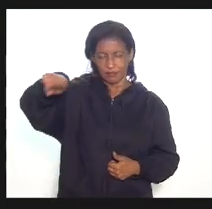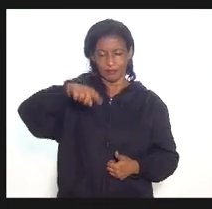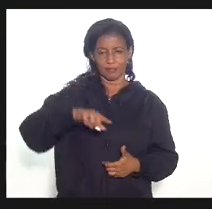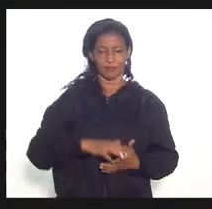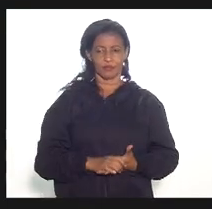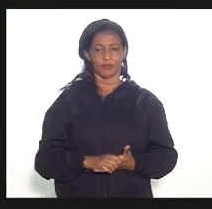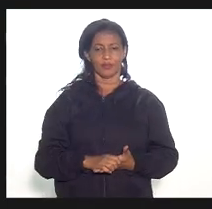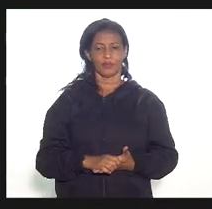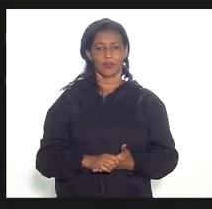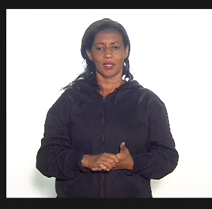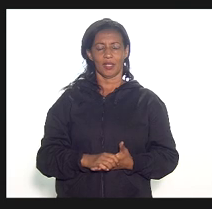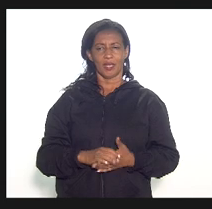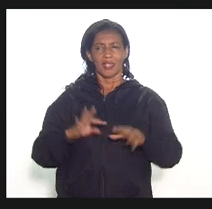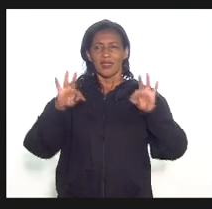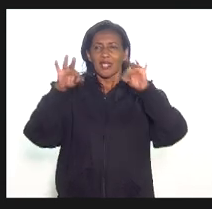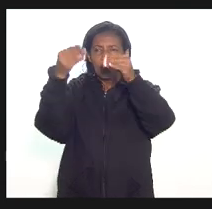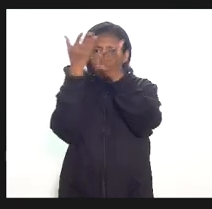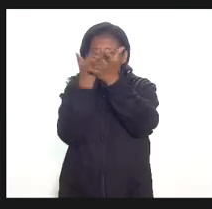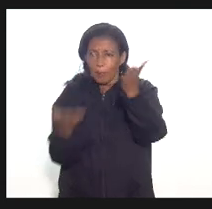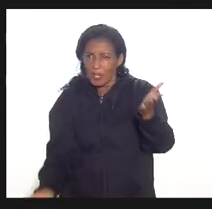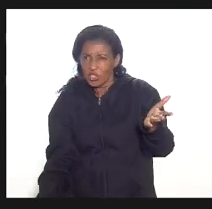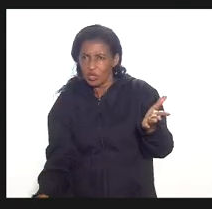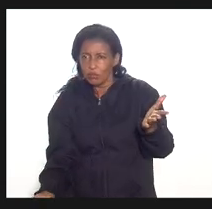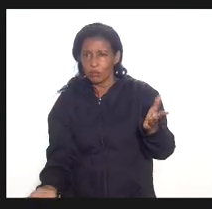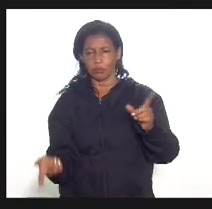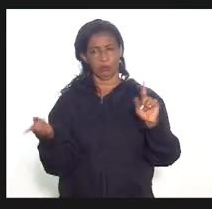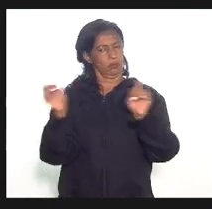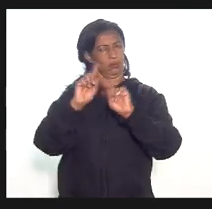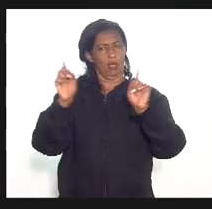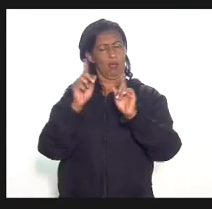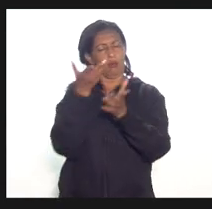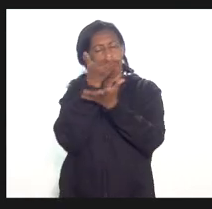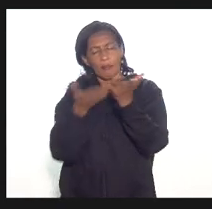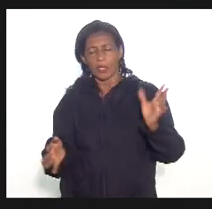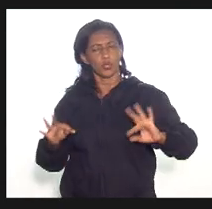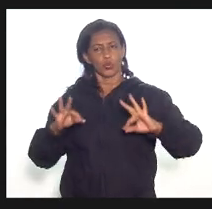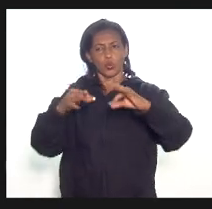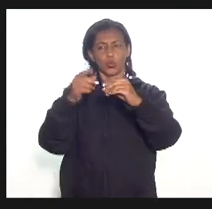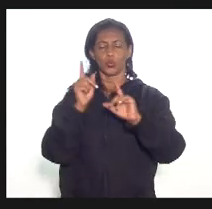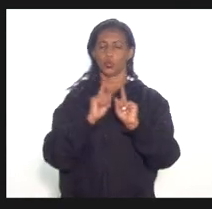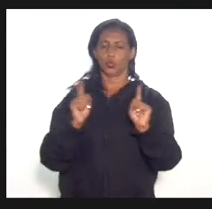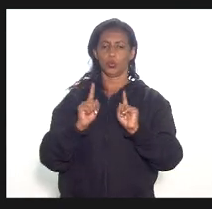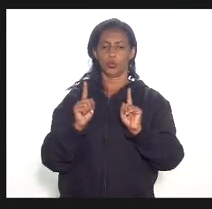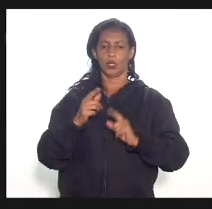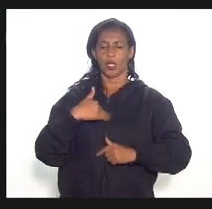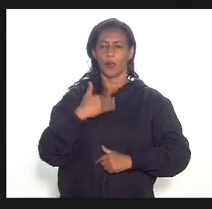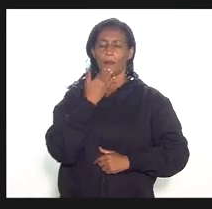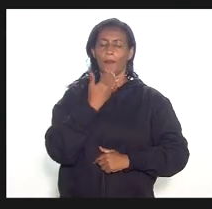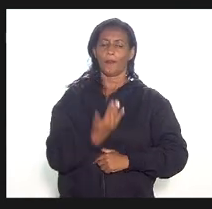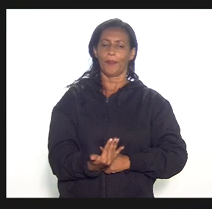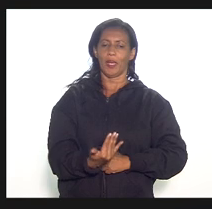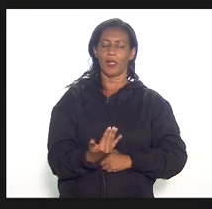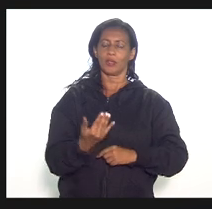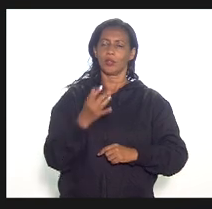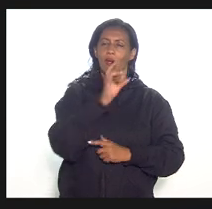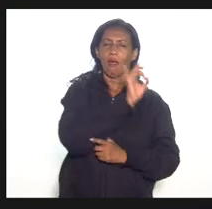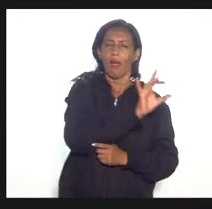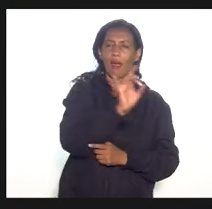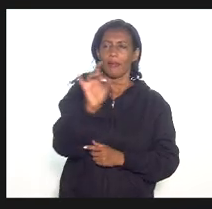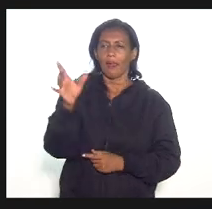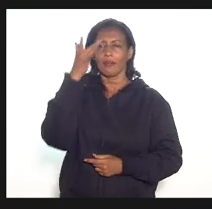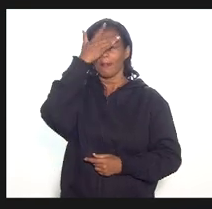está tudo perdido? não não está tudo perdido eu peço a cada